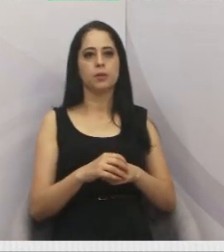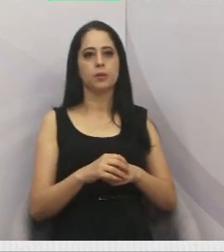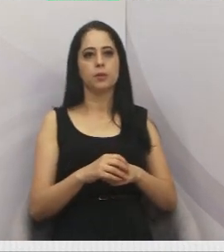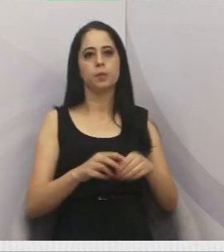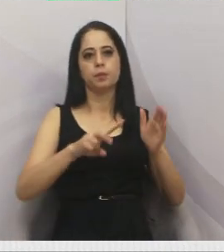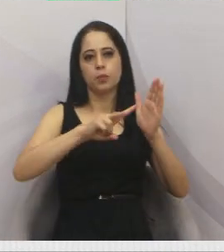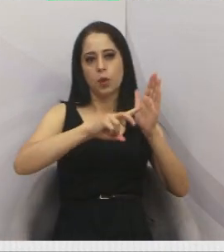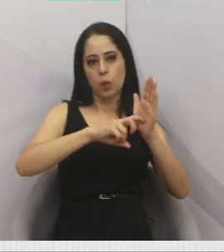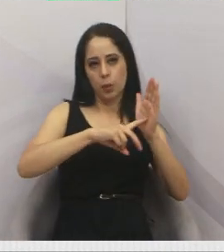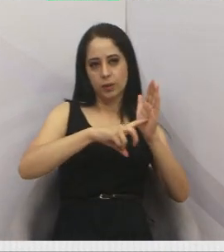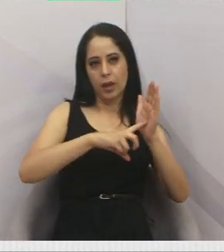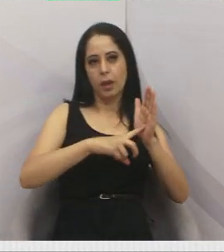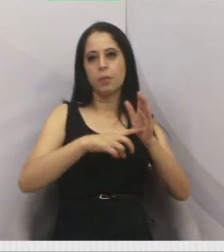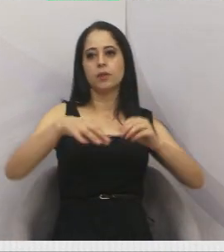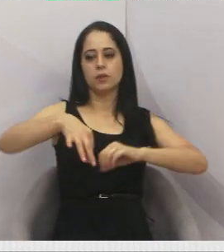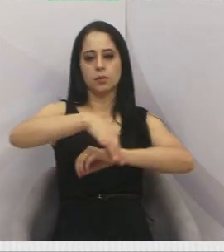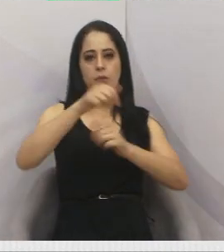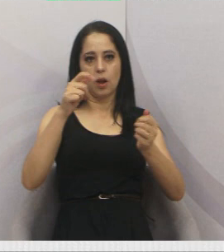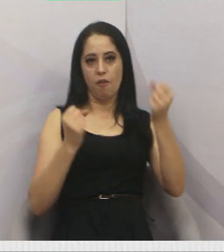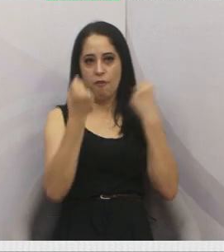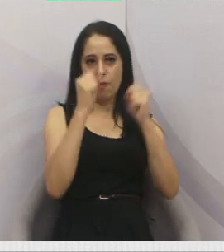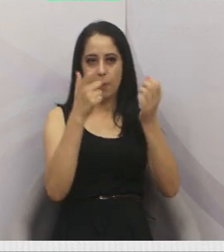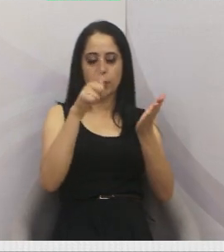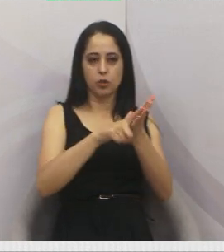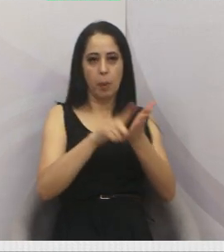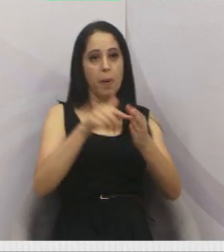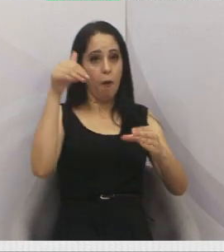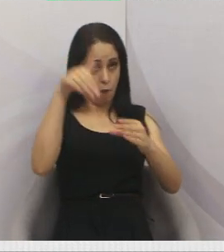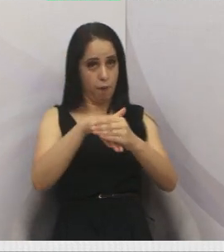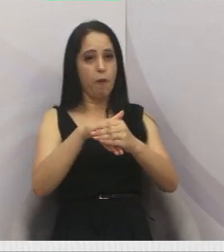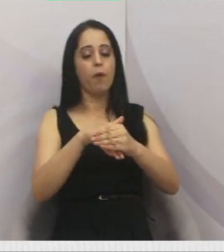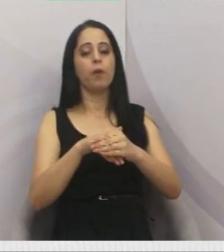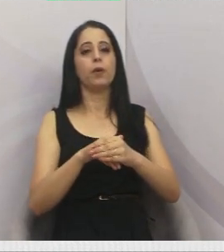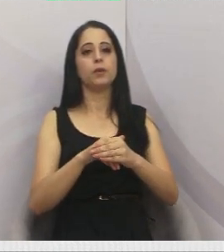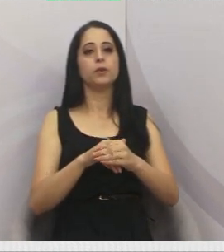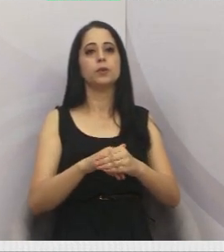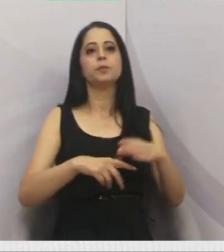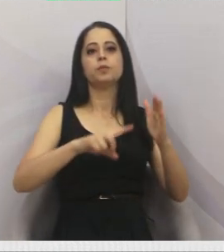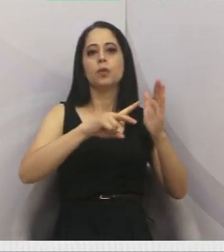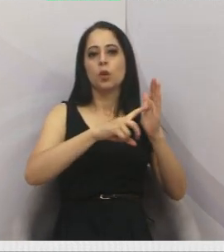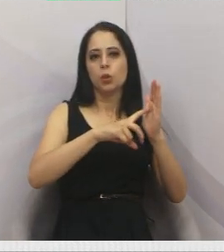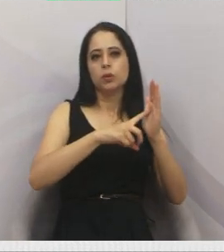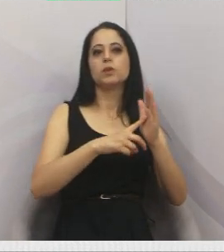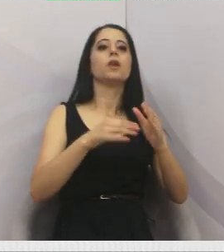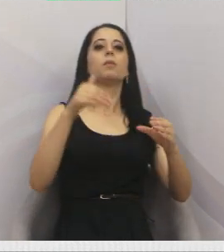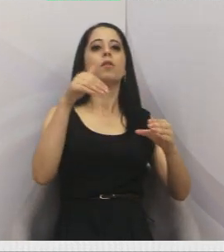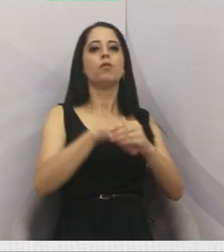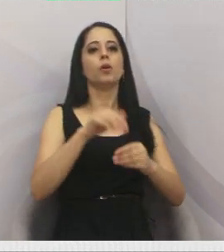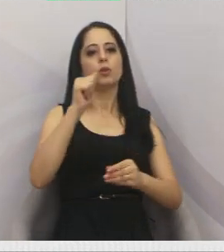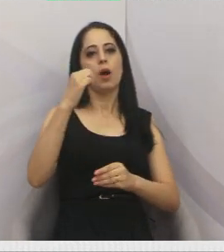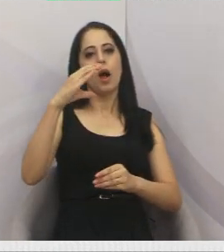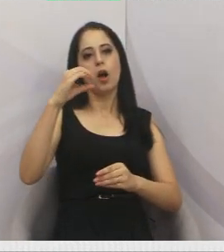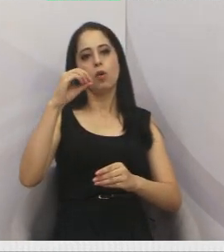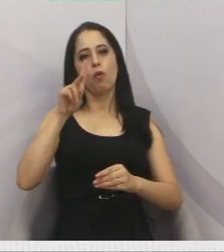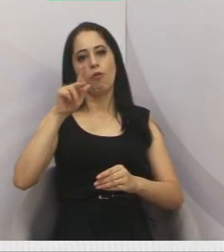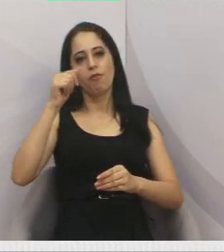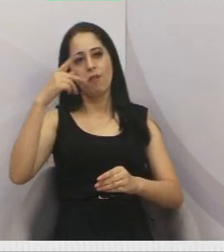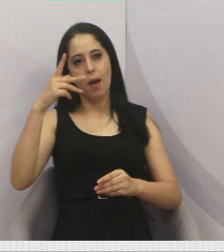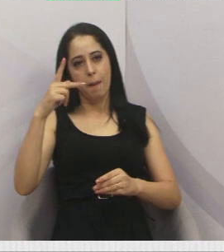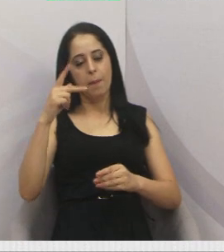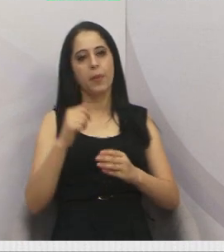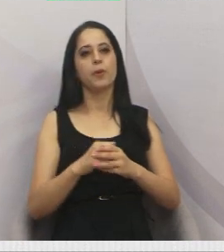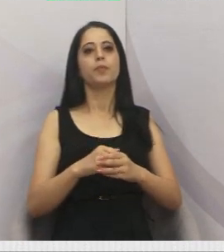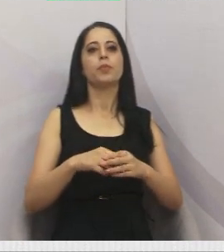Um voto para Sindicato dos Papeleiros. Segmento empresas e entidades profissionais. Um voto para a Convap. Segmento